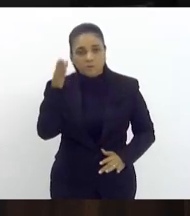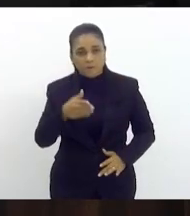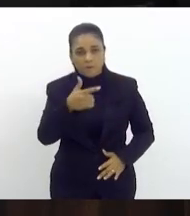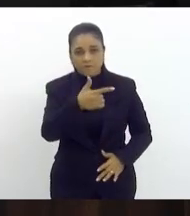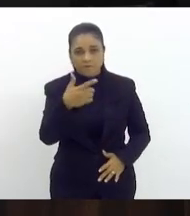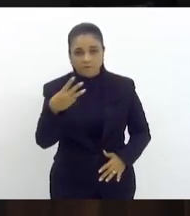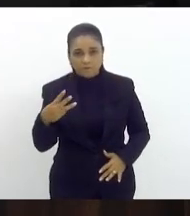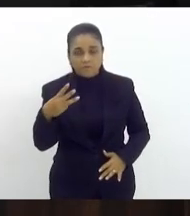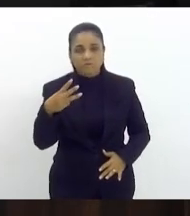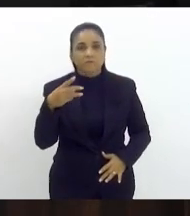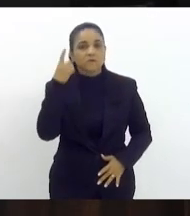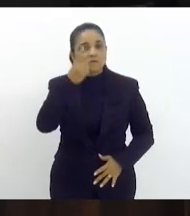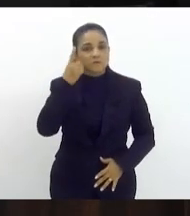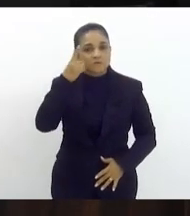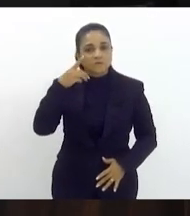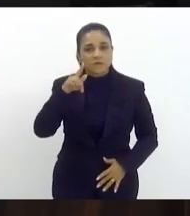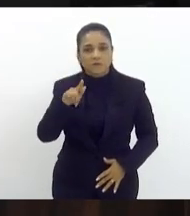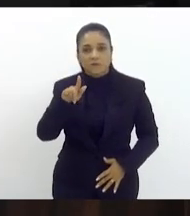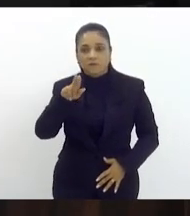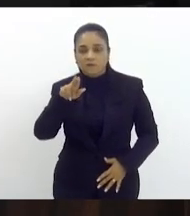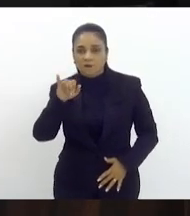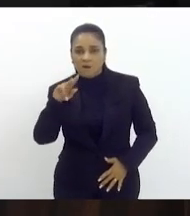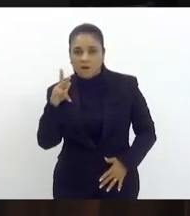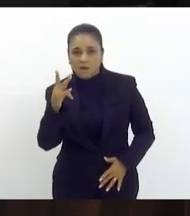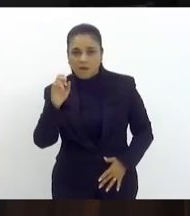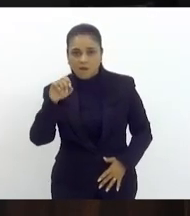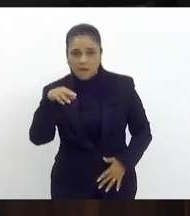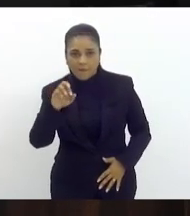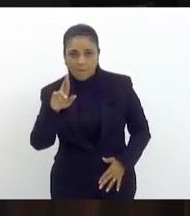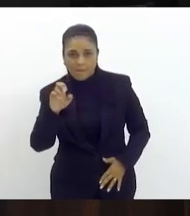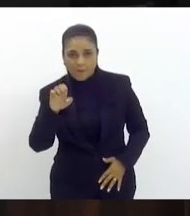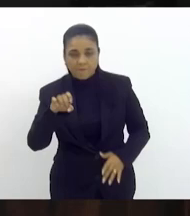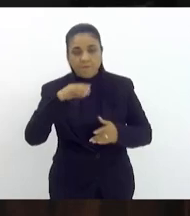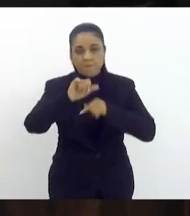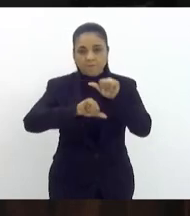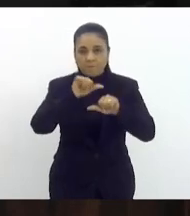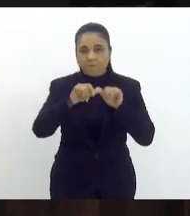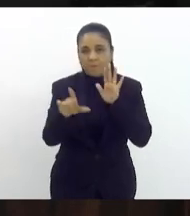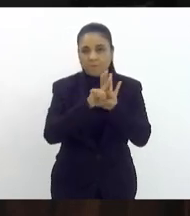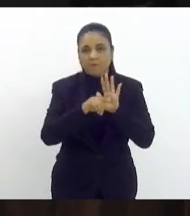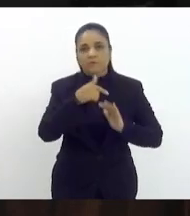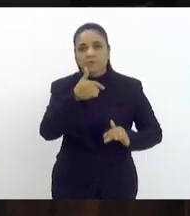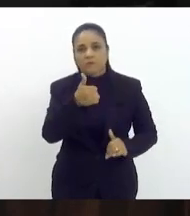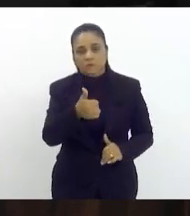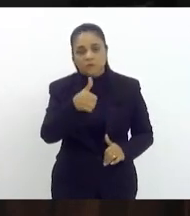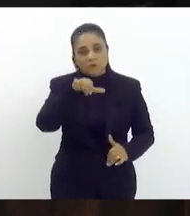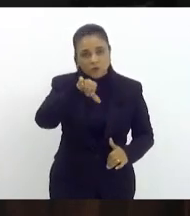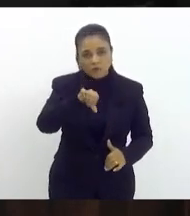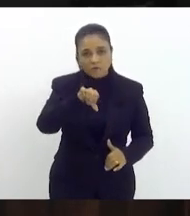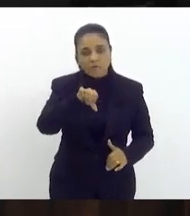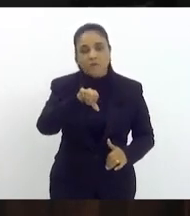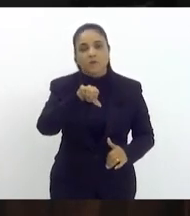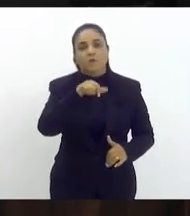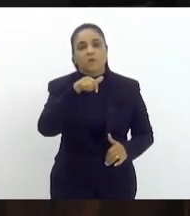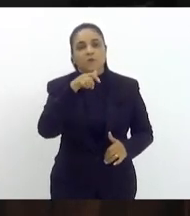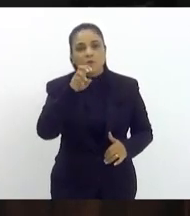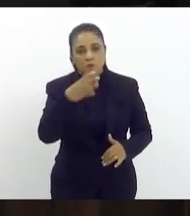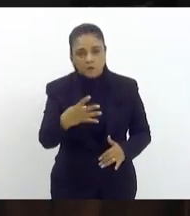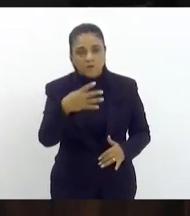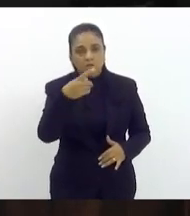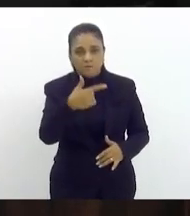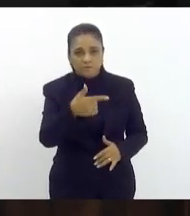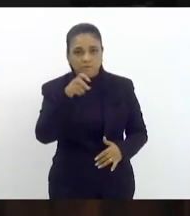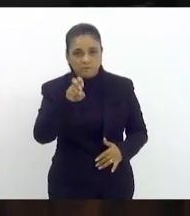499/2023, de autoria do deputado Guilherme de Laroli, que altera a lei número 9.425, de 29 de setembro de